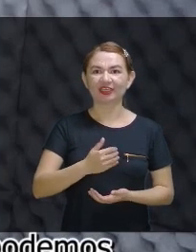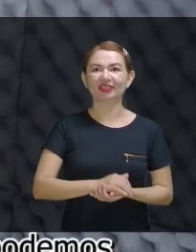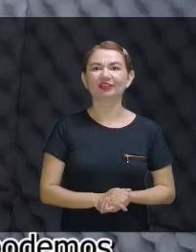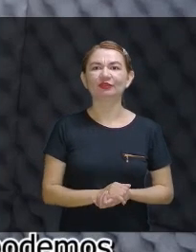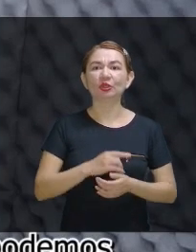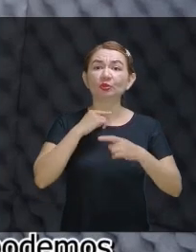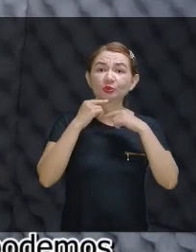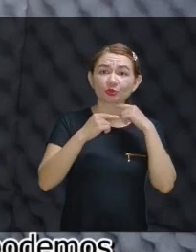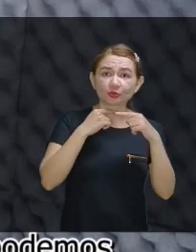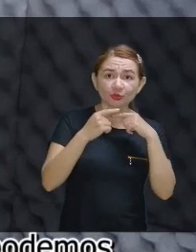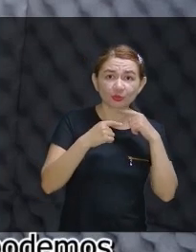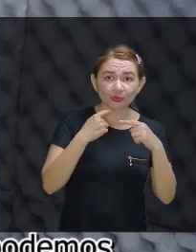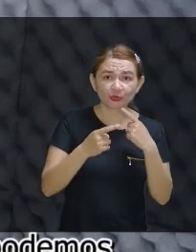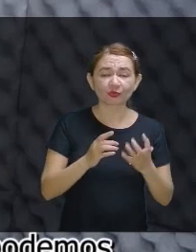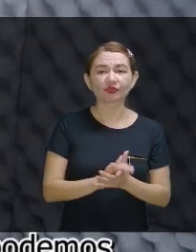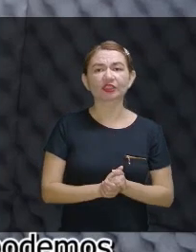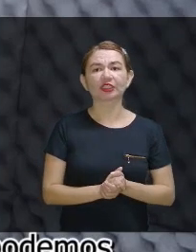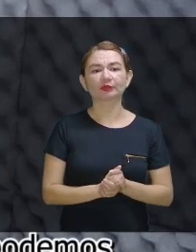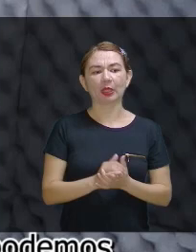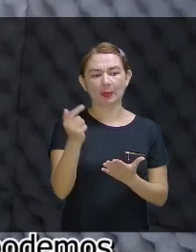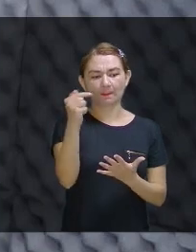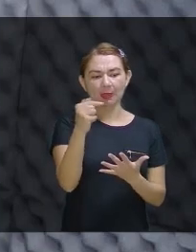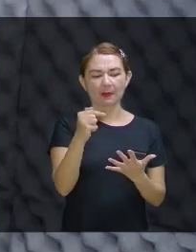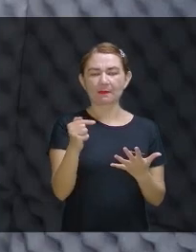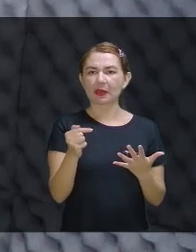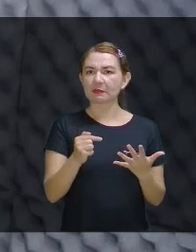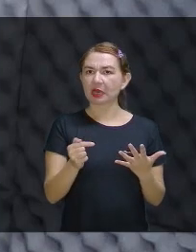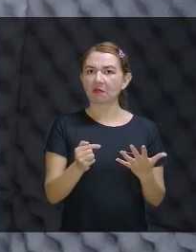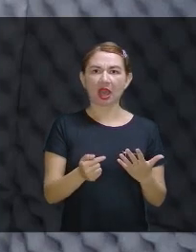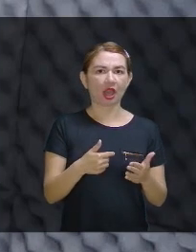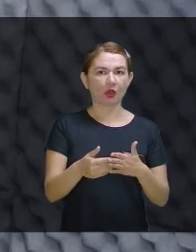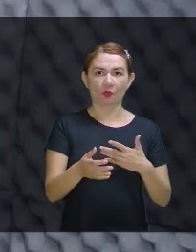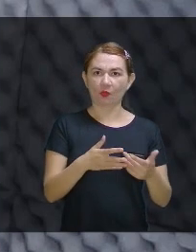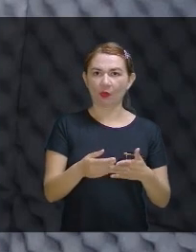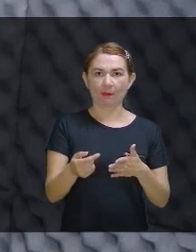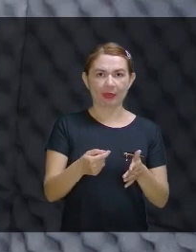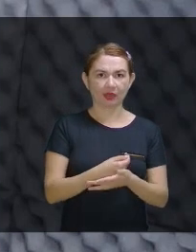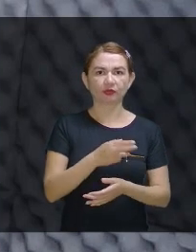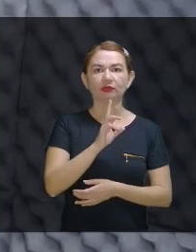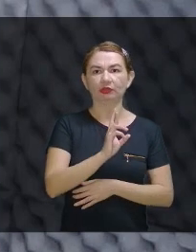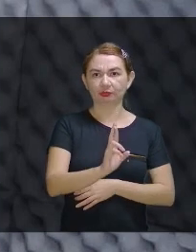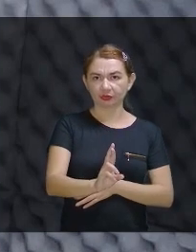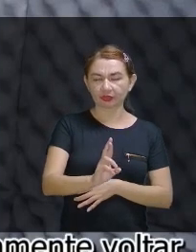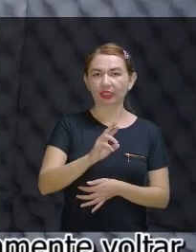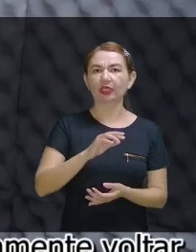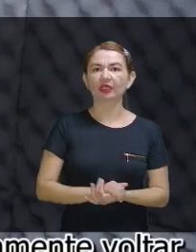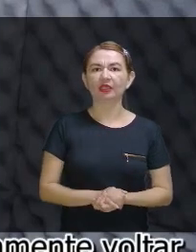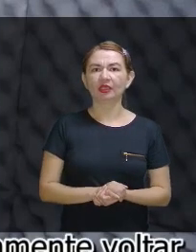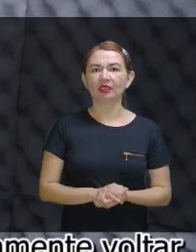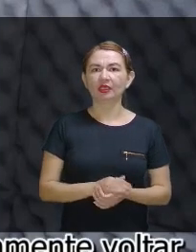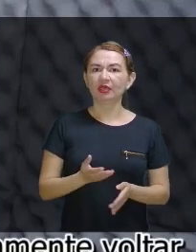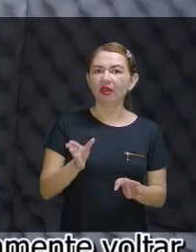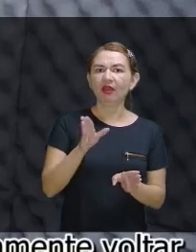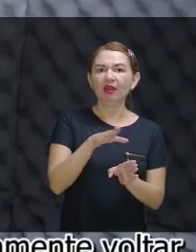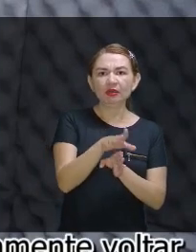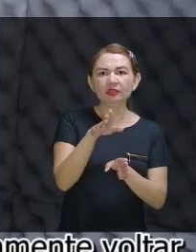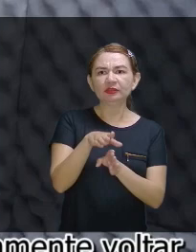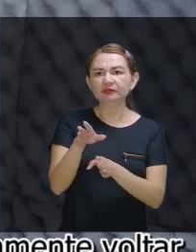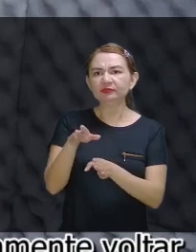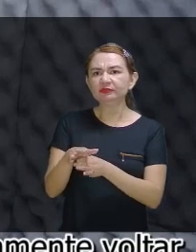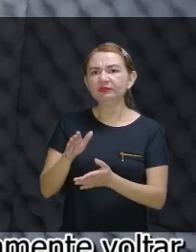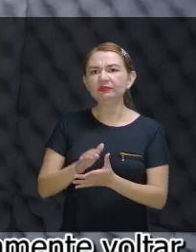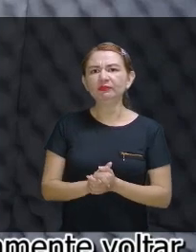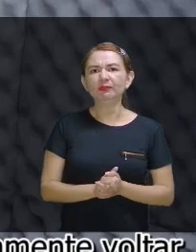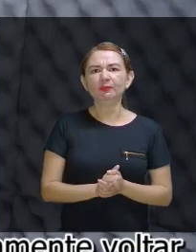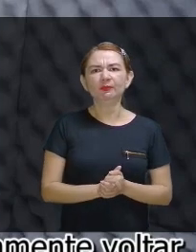dúvidas, esclarecemos pontos importantes e podemos também dar o nosso recado. E um dos recados que eu acho que é importante